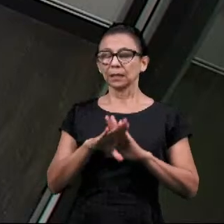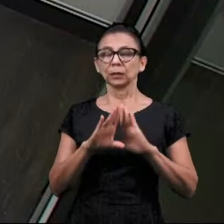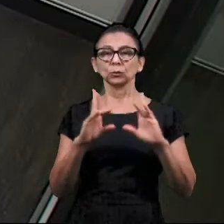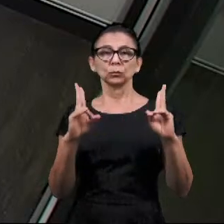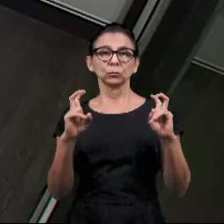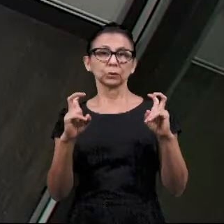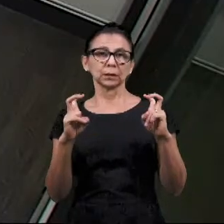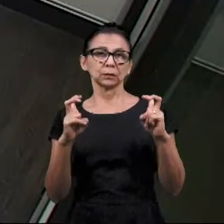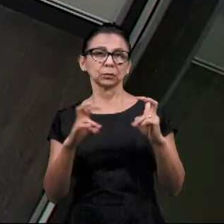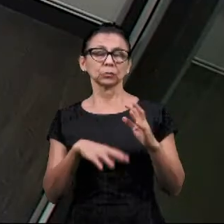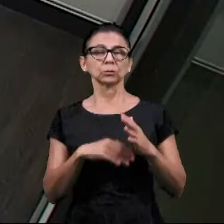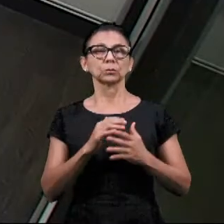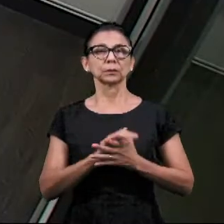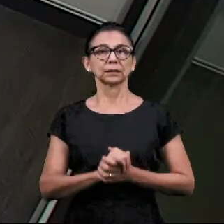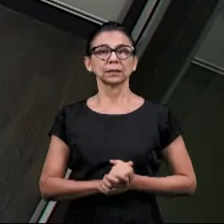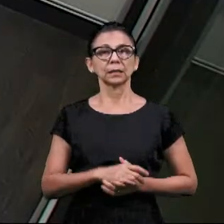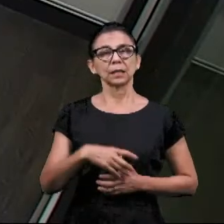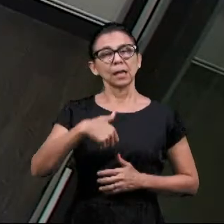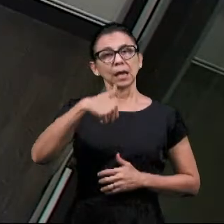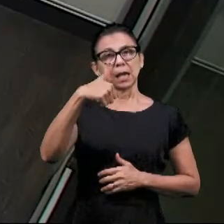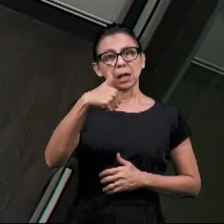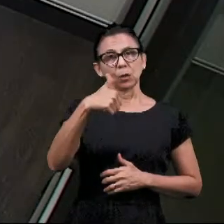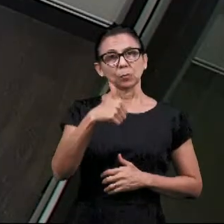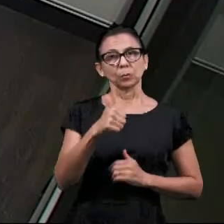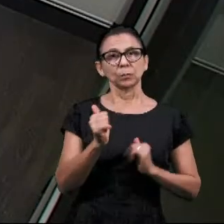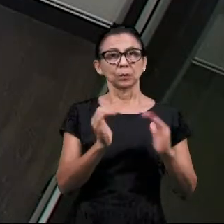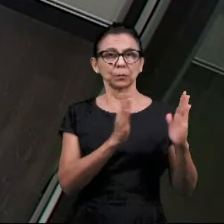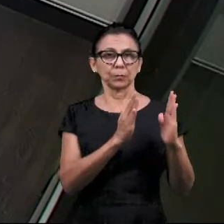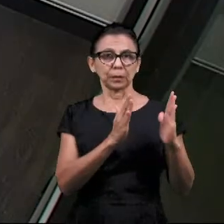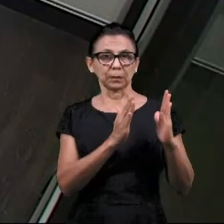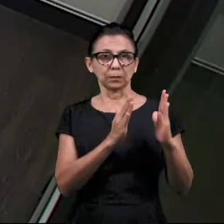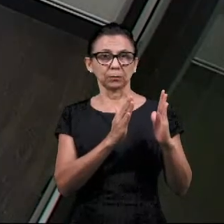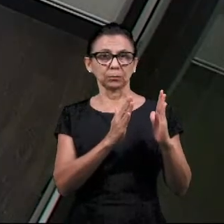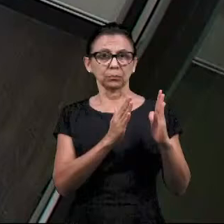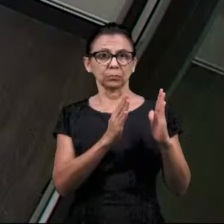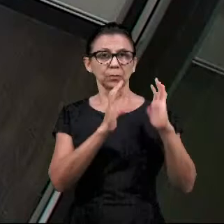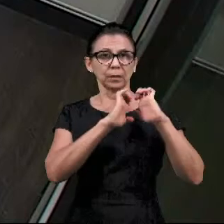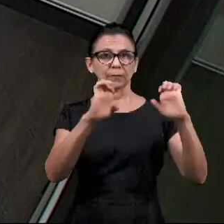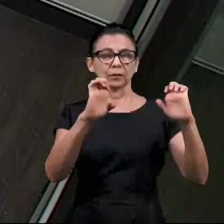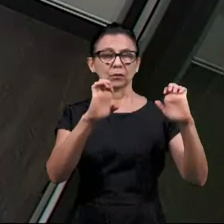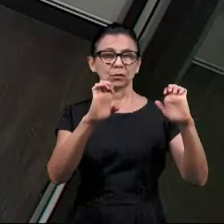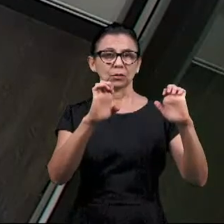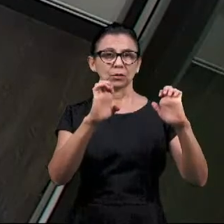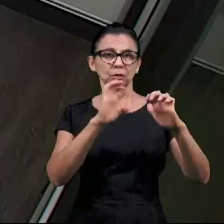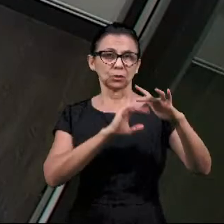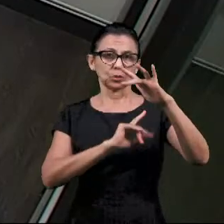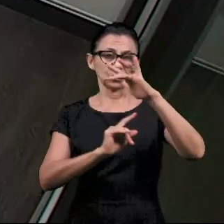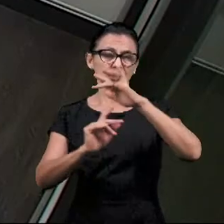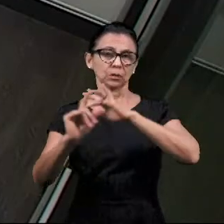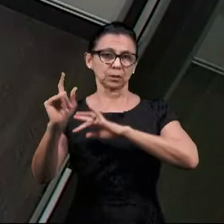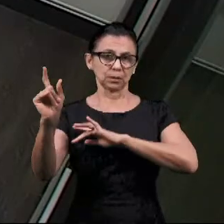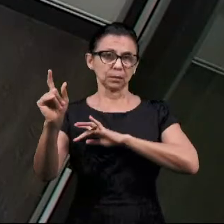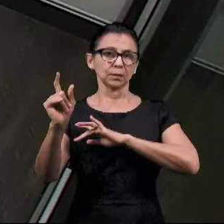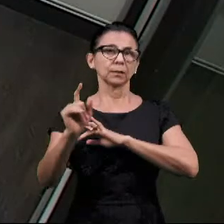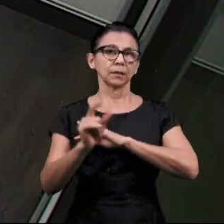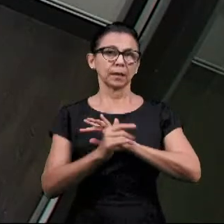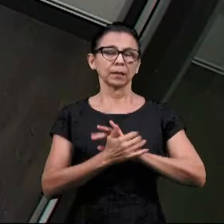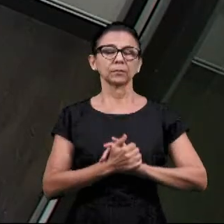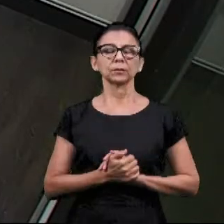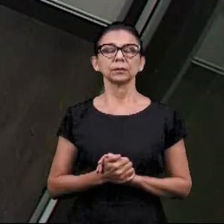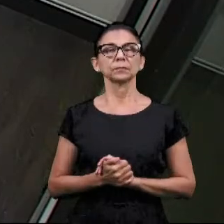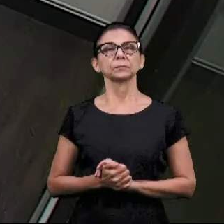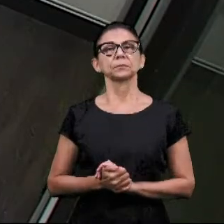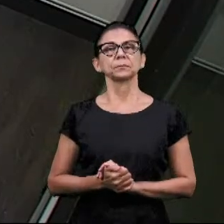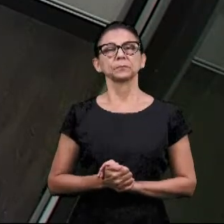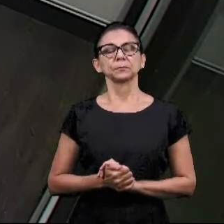primeiro quadro do programa Anunciando o Evangelho Eterno. O programa Anunciando o Evangelho Eterno é por todo, né? Isso, quadro, exatamente. Isso, no quadro Lições do